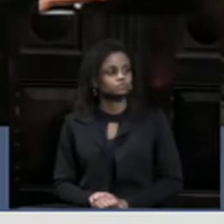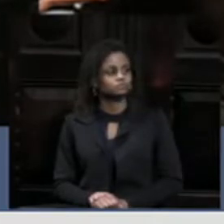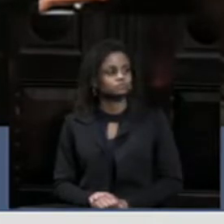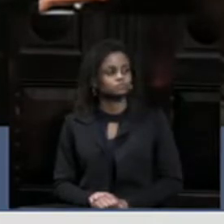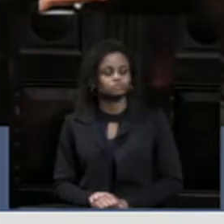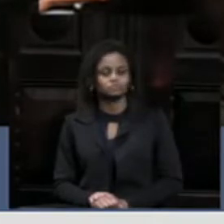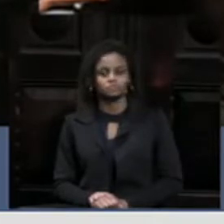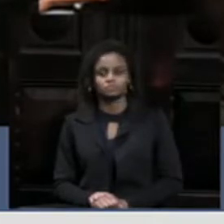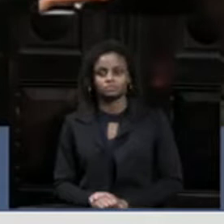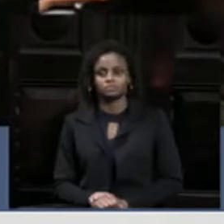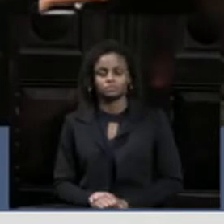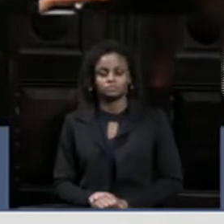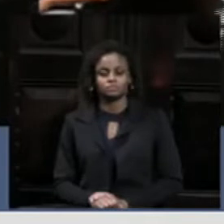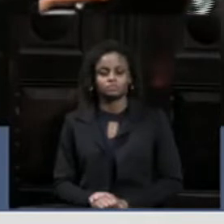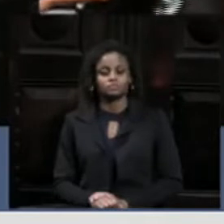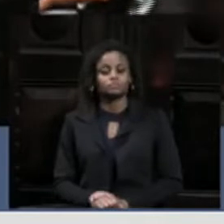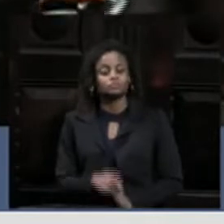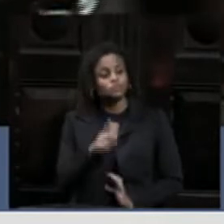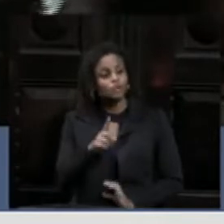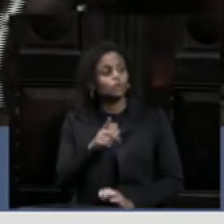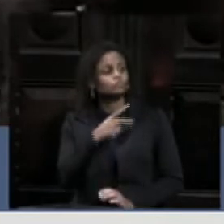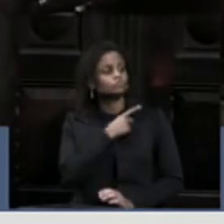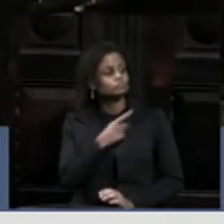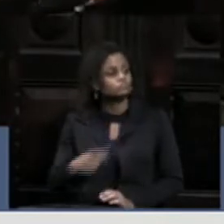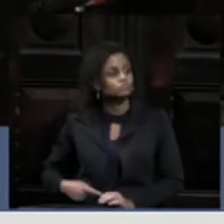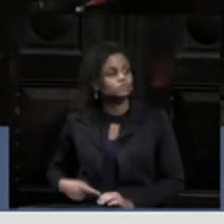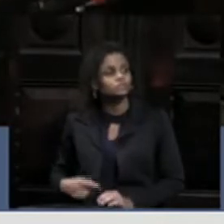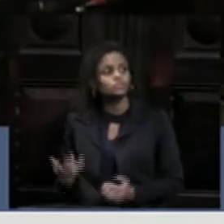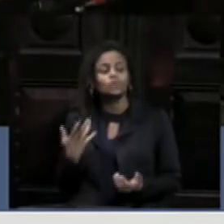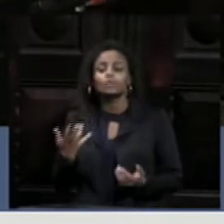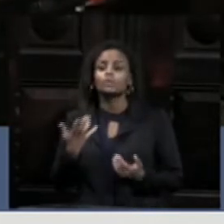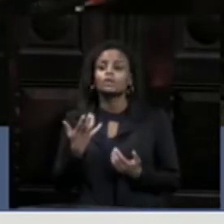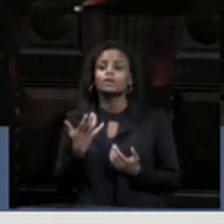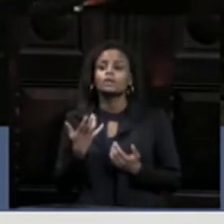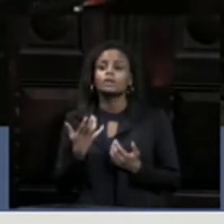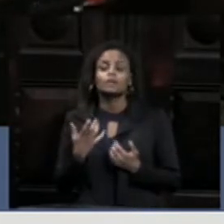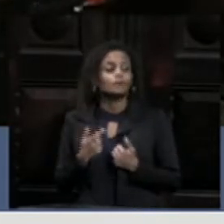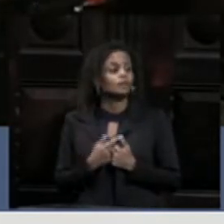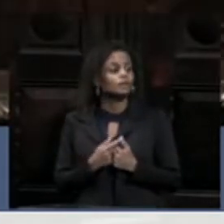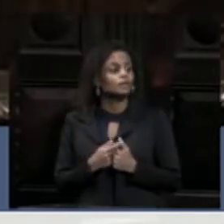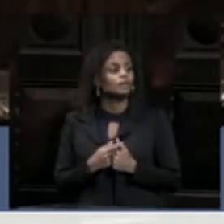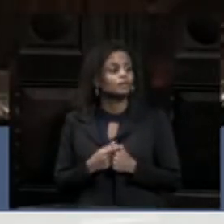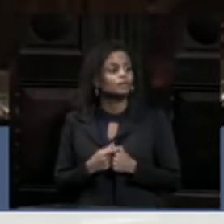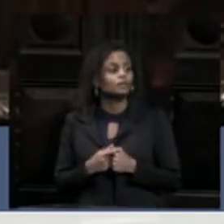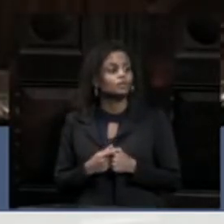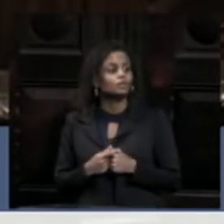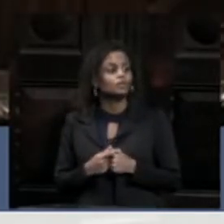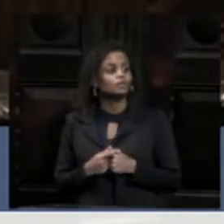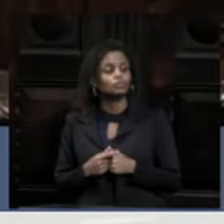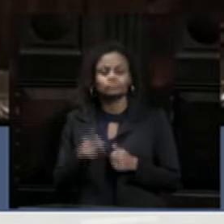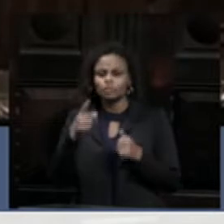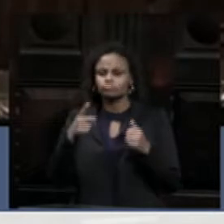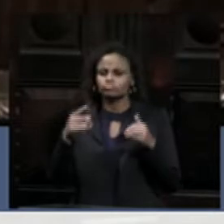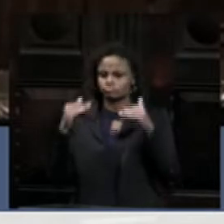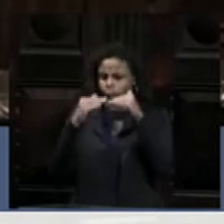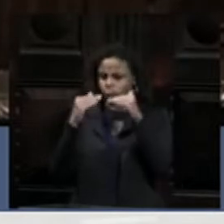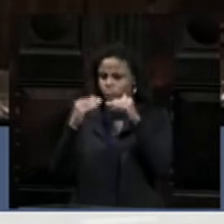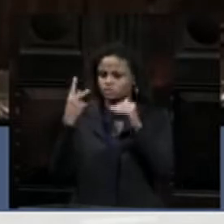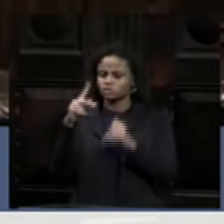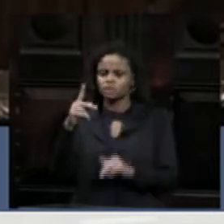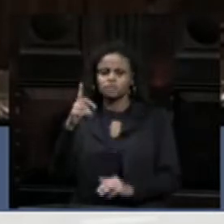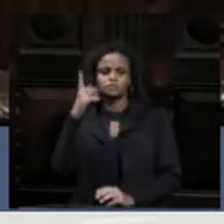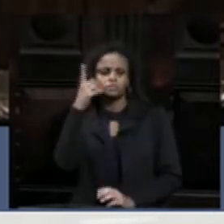Foi. Bem, senhor presidente, eu quero concordar com o deputado Conte Bittencourt em vários aspectos e quero